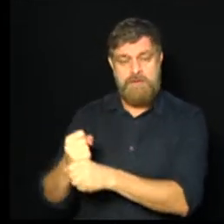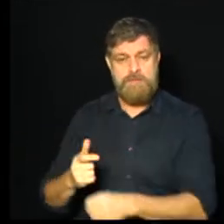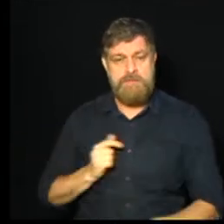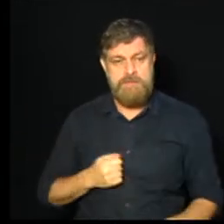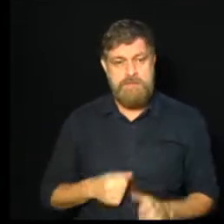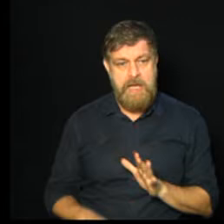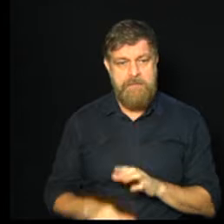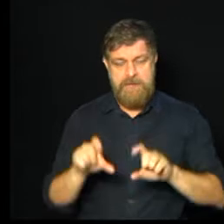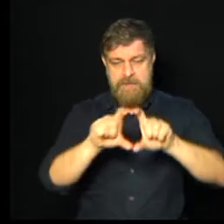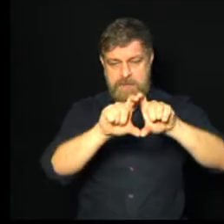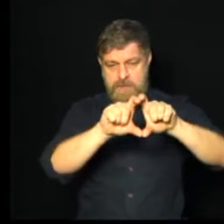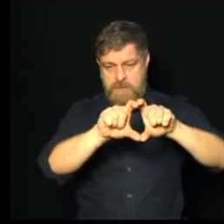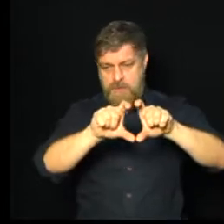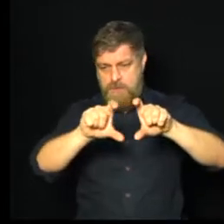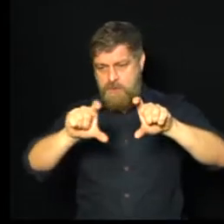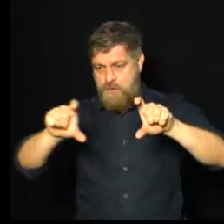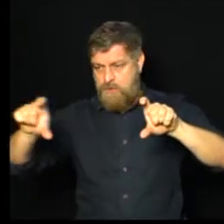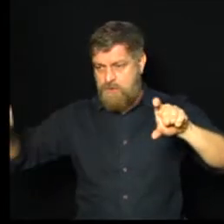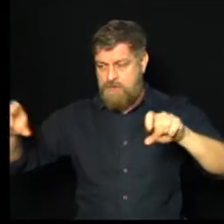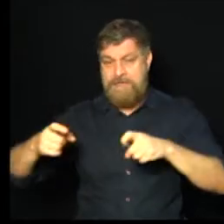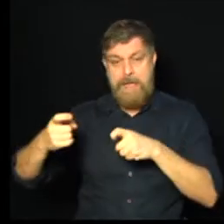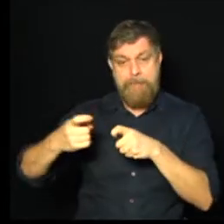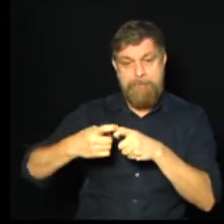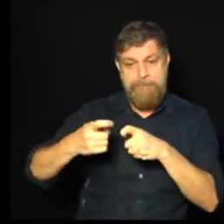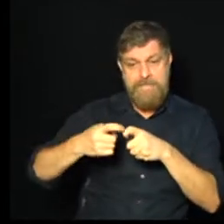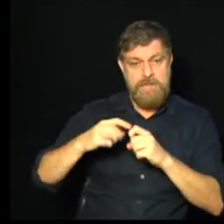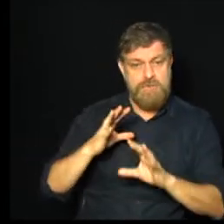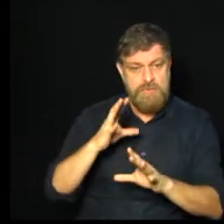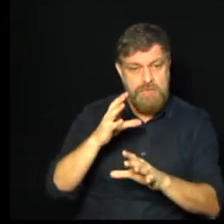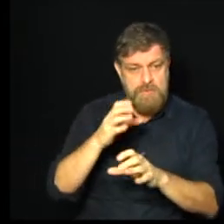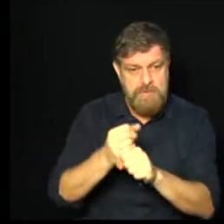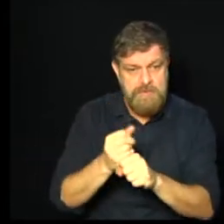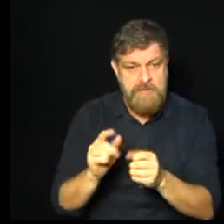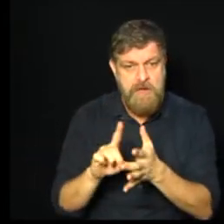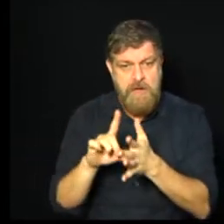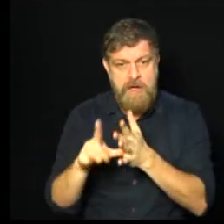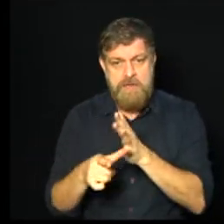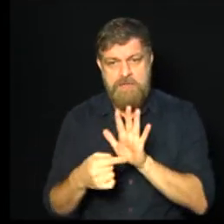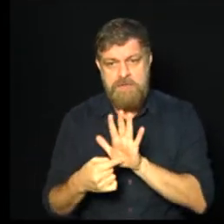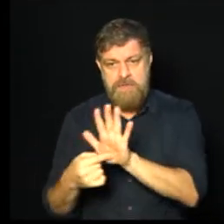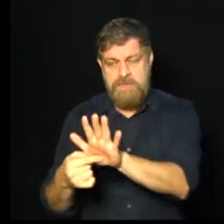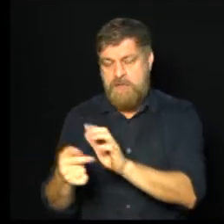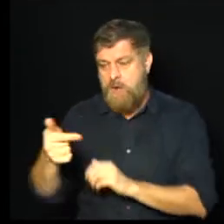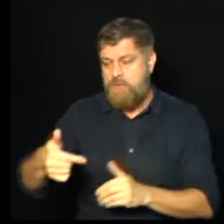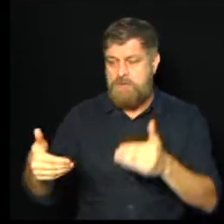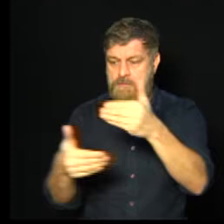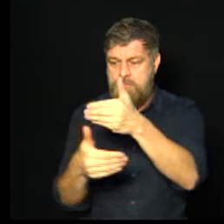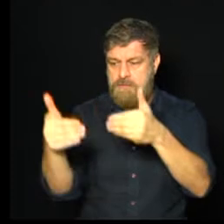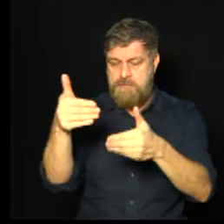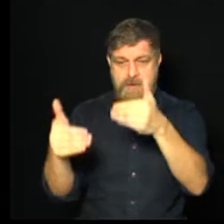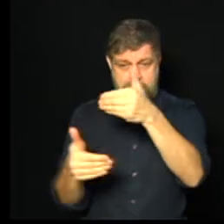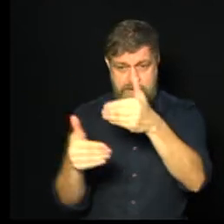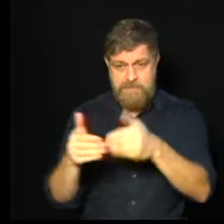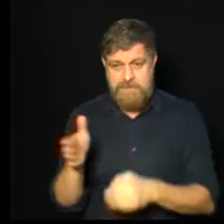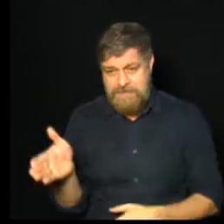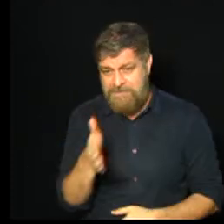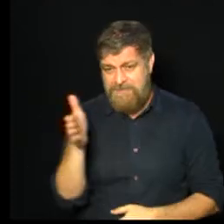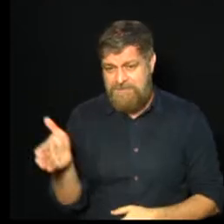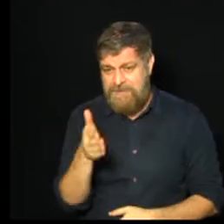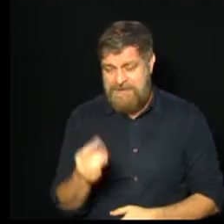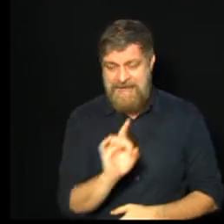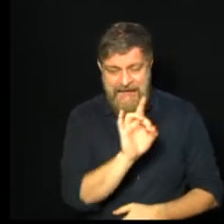primeira coluna, total de médicos clínicos, depois eu vou pôr a outra falando qual o número de cada profissional, de